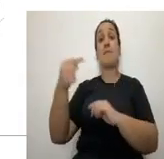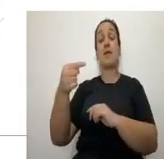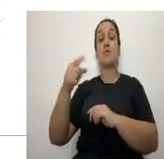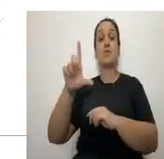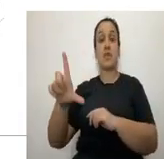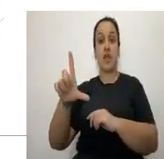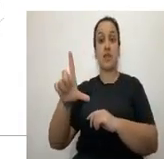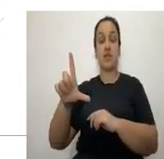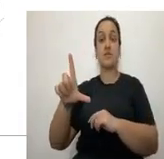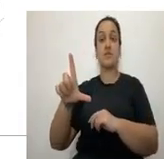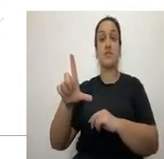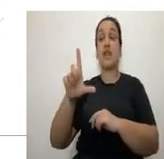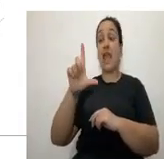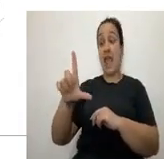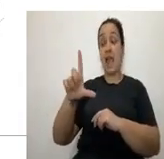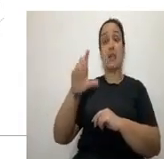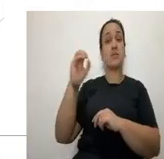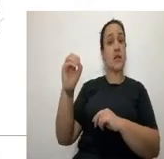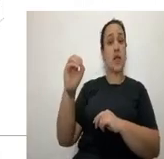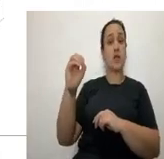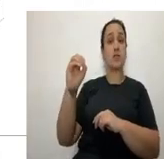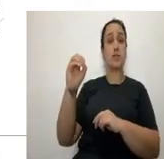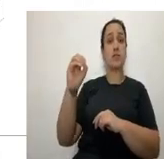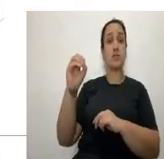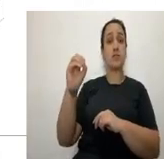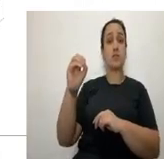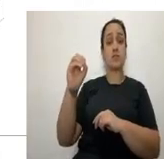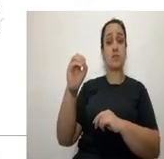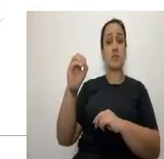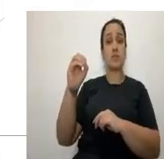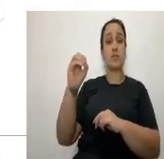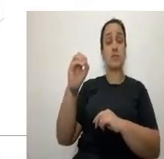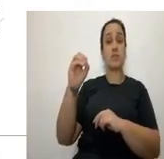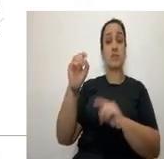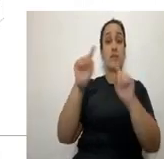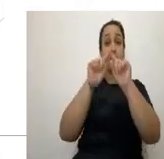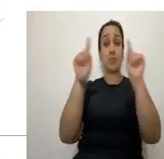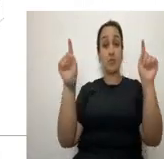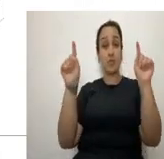L até menos L, passando por 0. O L é 0.